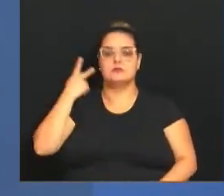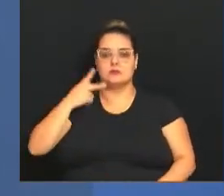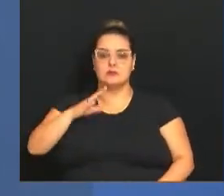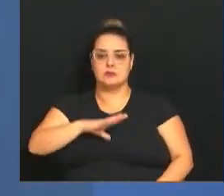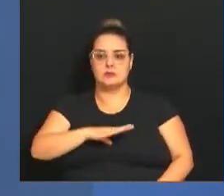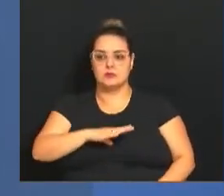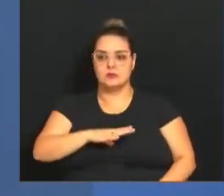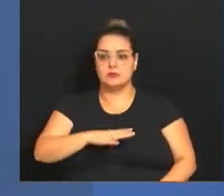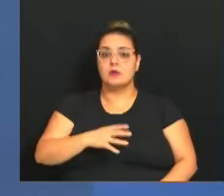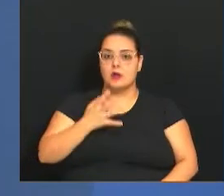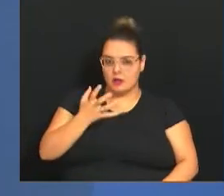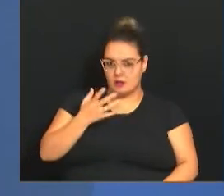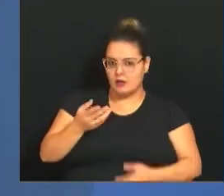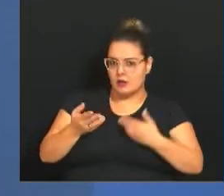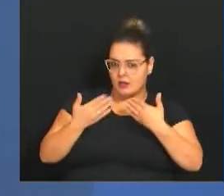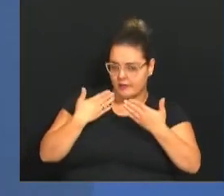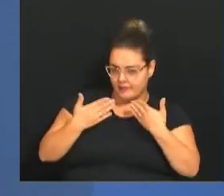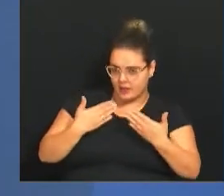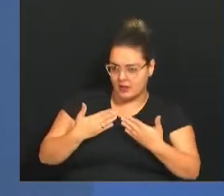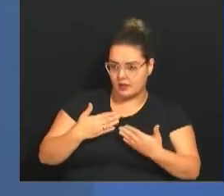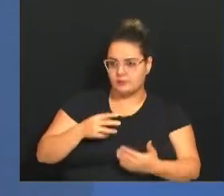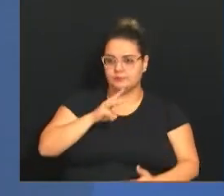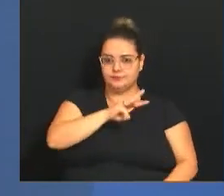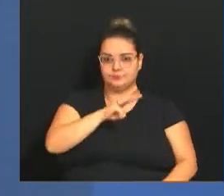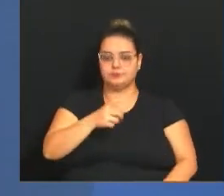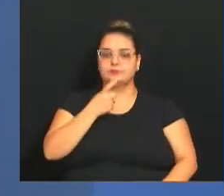com a vereadora? Olha, entra lá no site